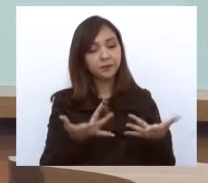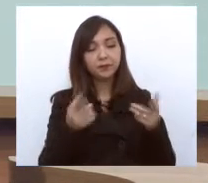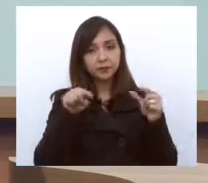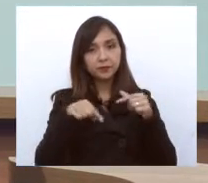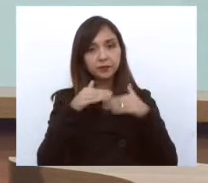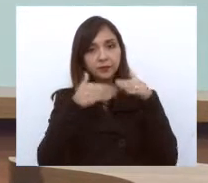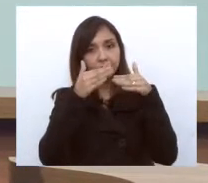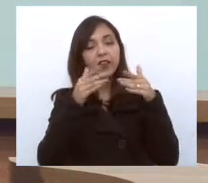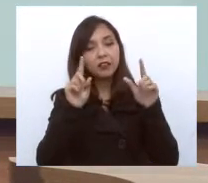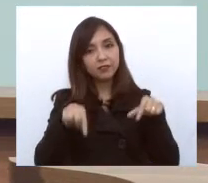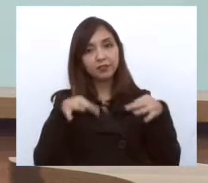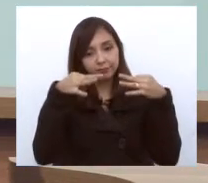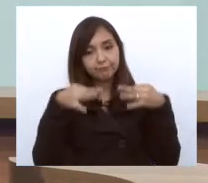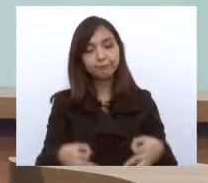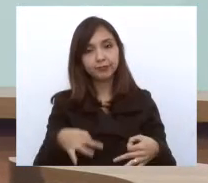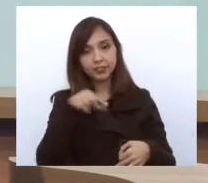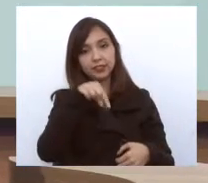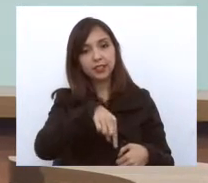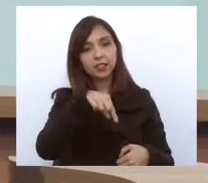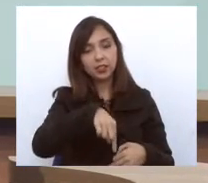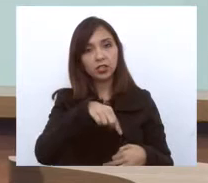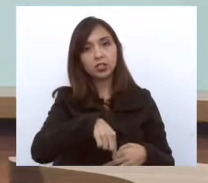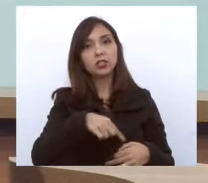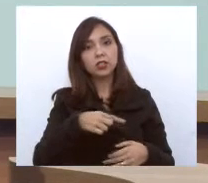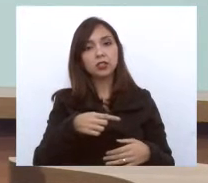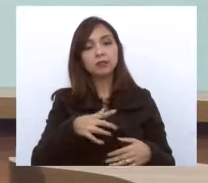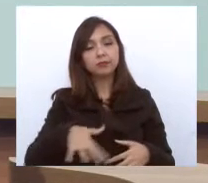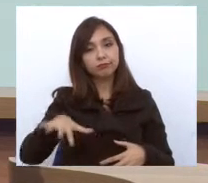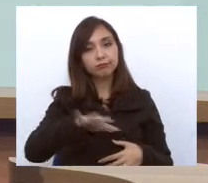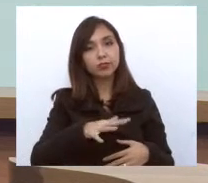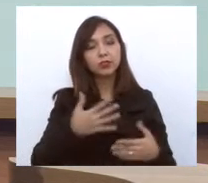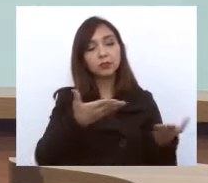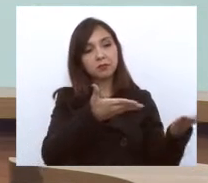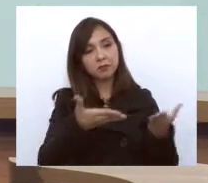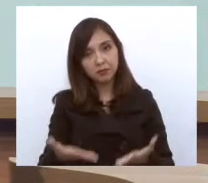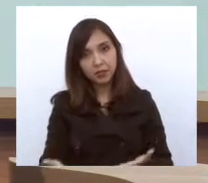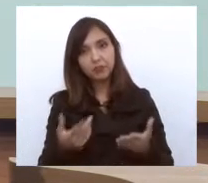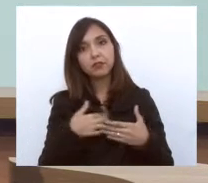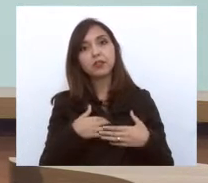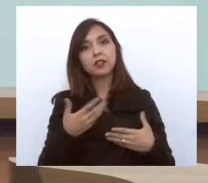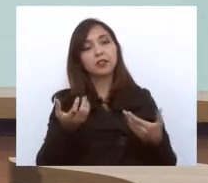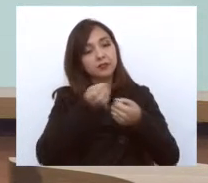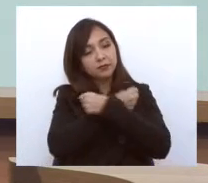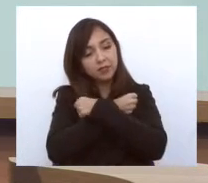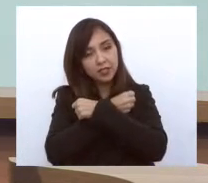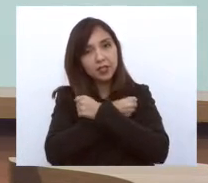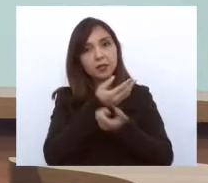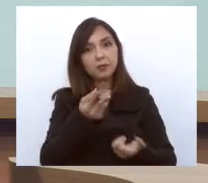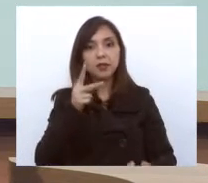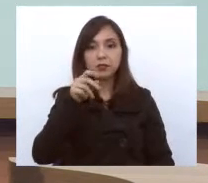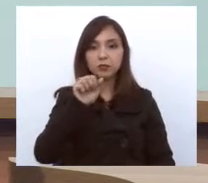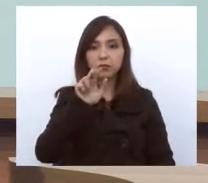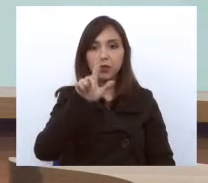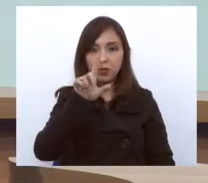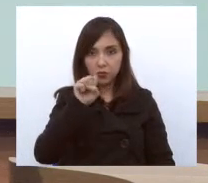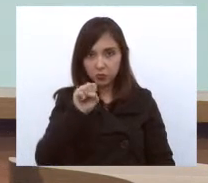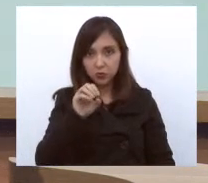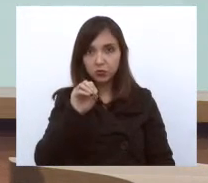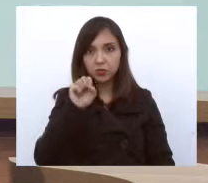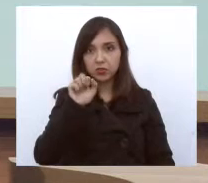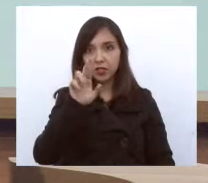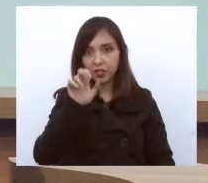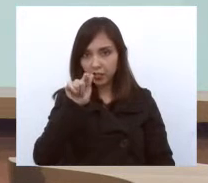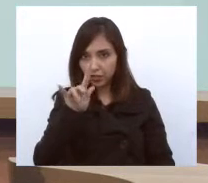desenvolver será reconhecido pela sua região. Seja bem-vindo, receba o abraço do vereador Paulo Sérgio e